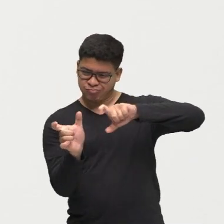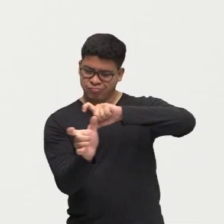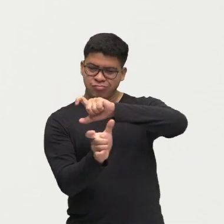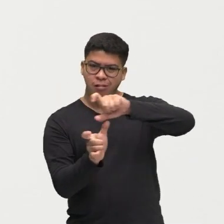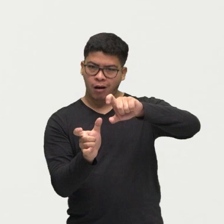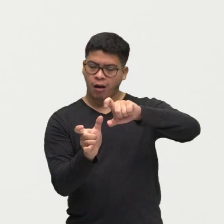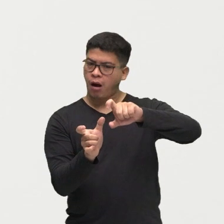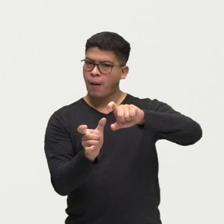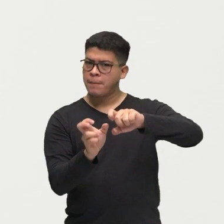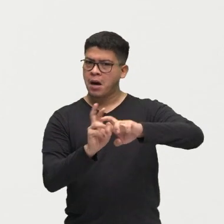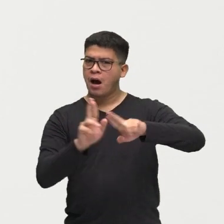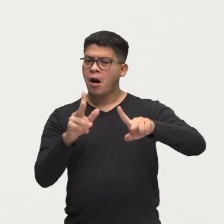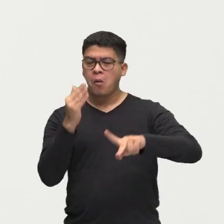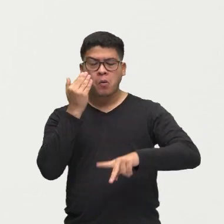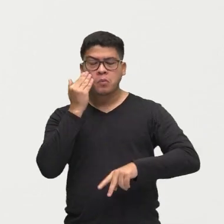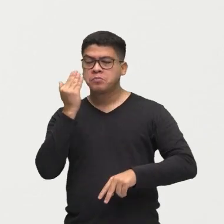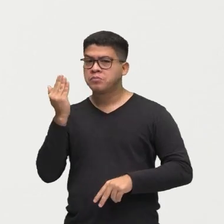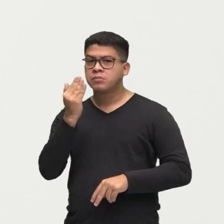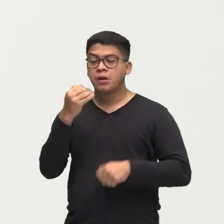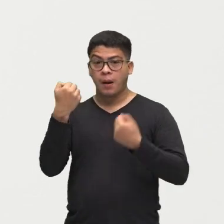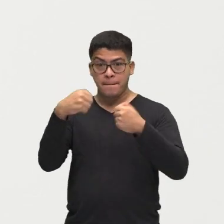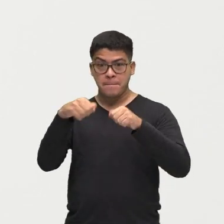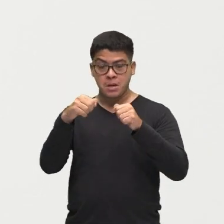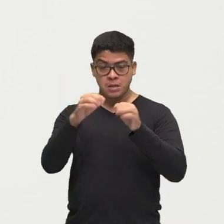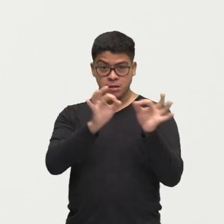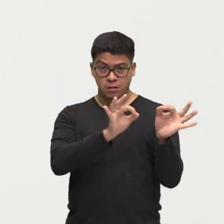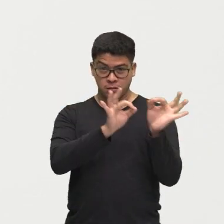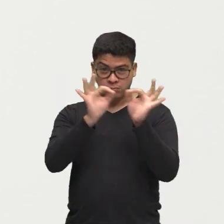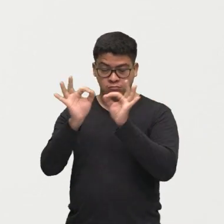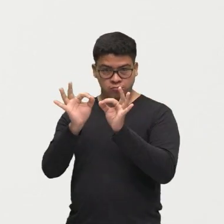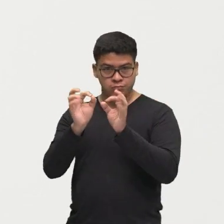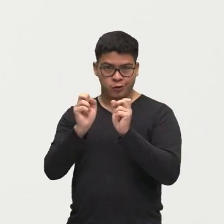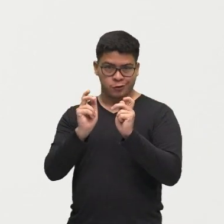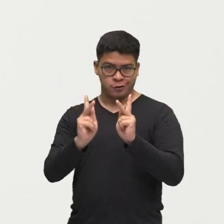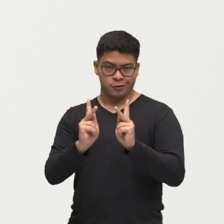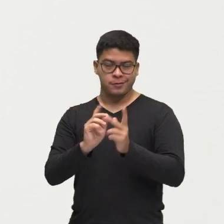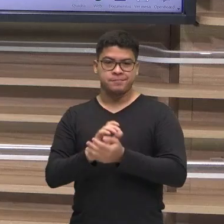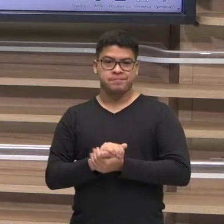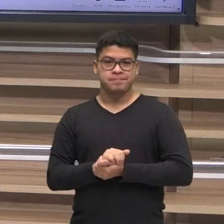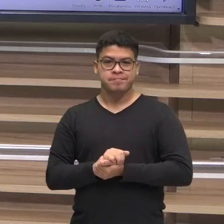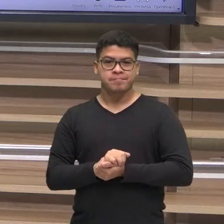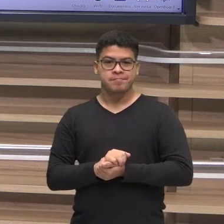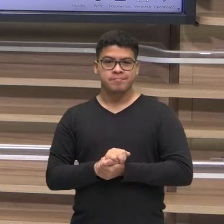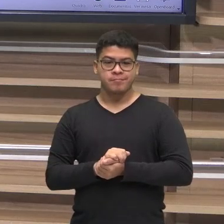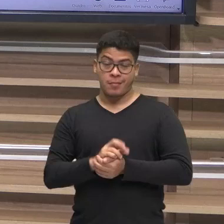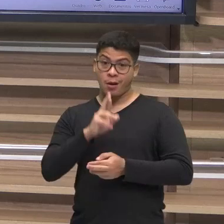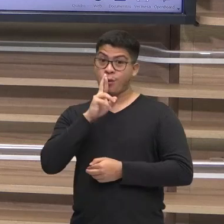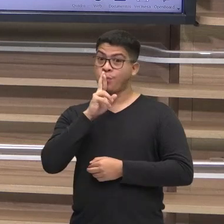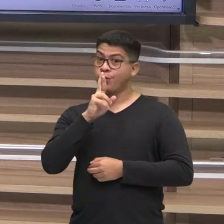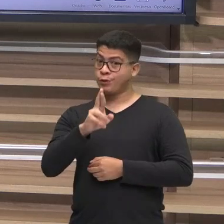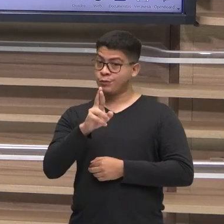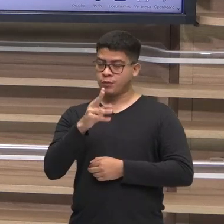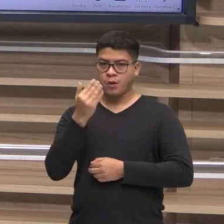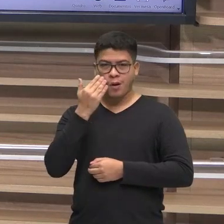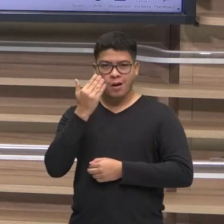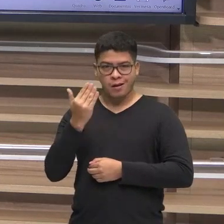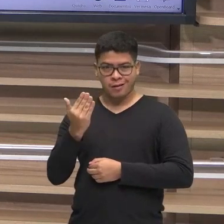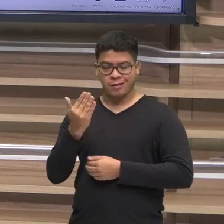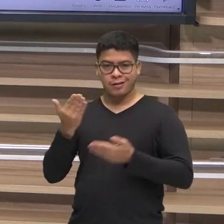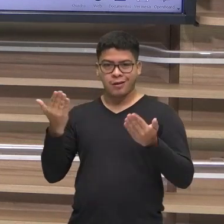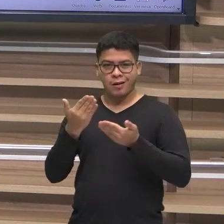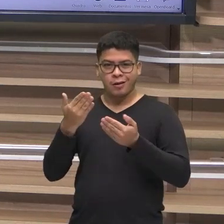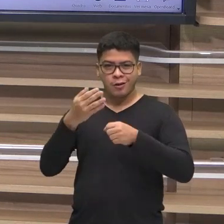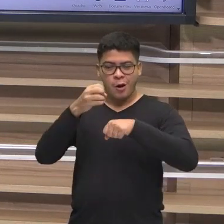você possa decidir qual é a forma correta que está sendo utilizada. Tudo bem? Agora eu vou dar uma olhada aqui junto com vocês quais